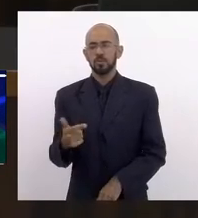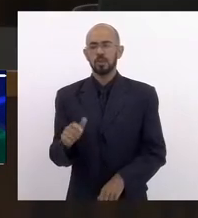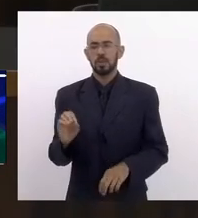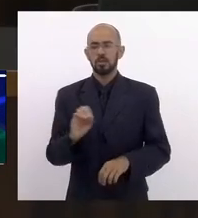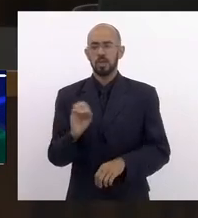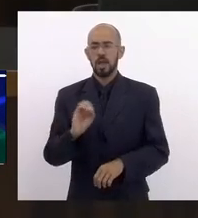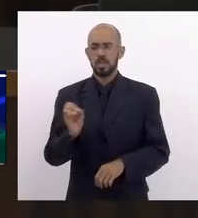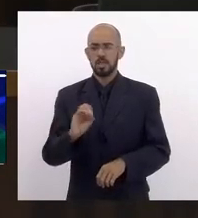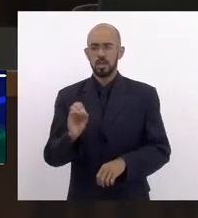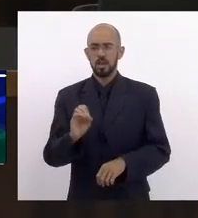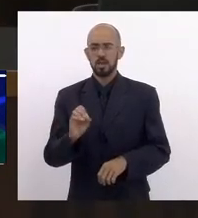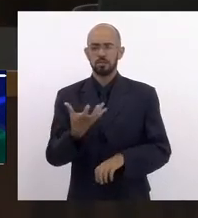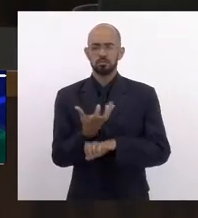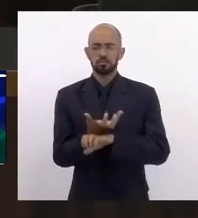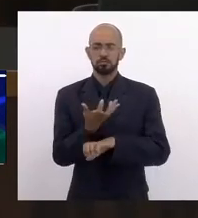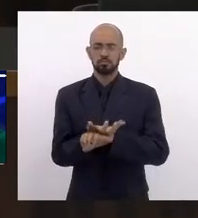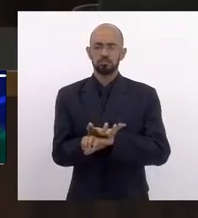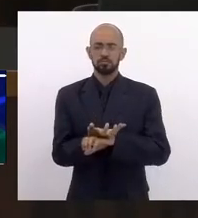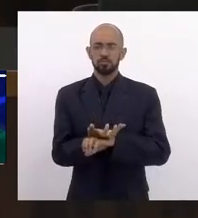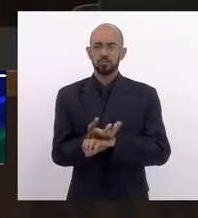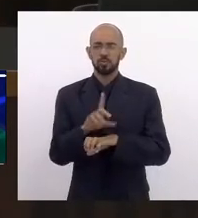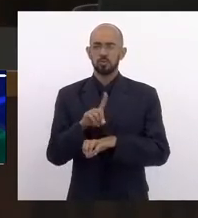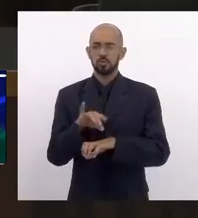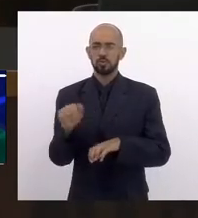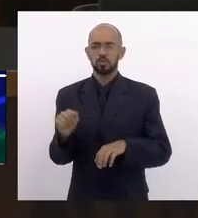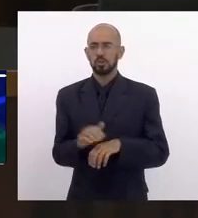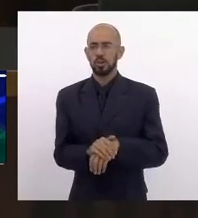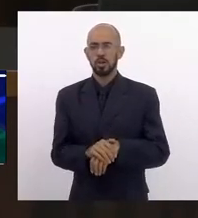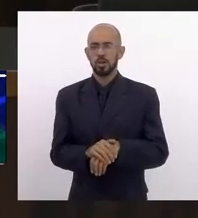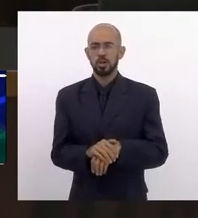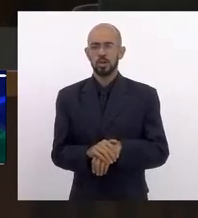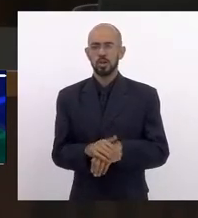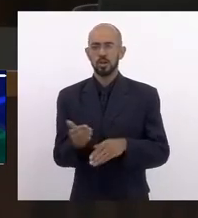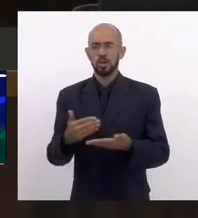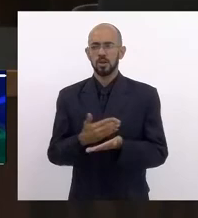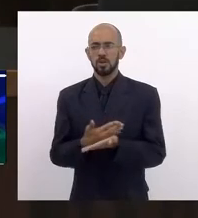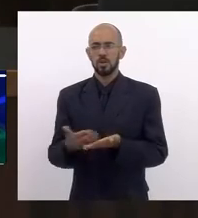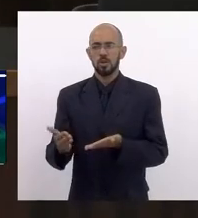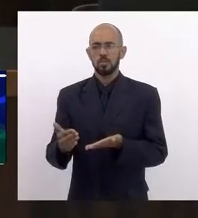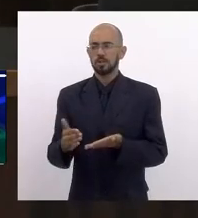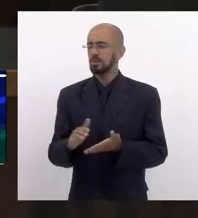havendo a tratar na ordem do dia, passa-se.